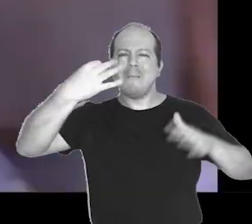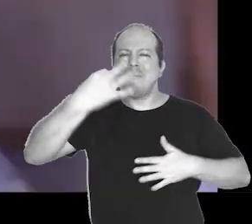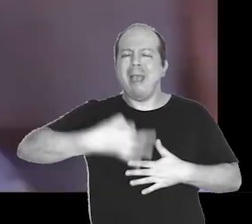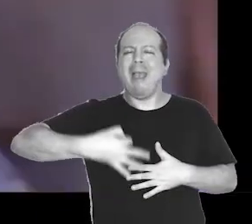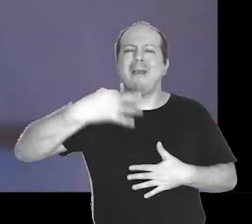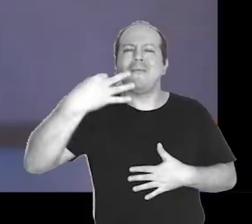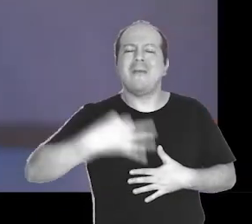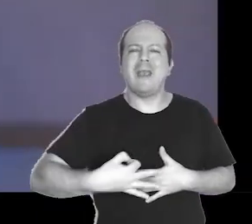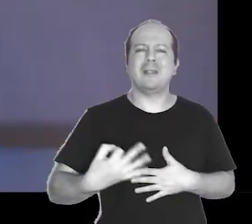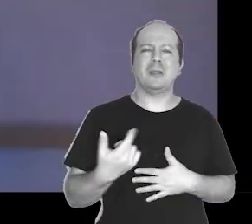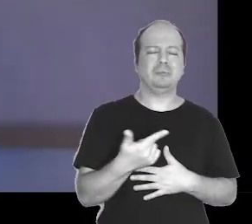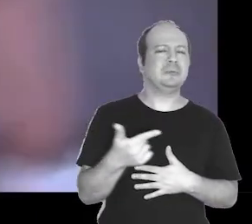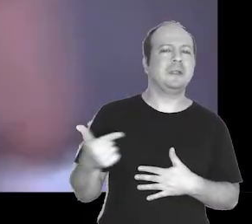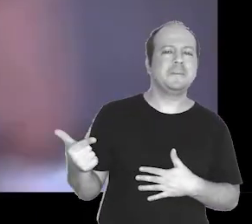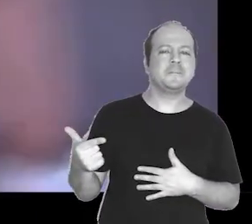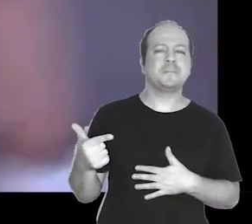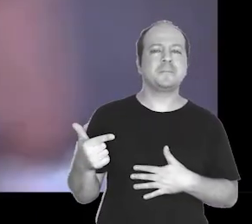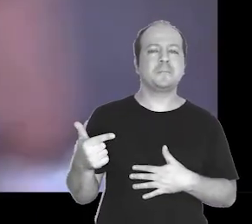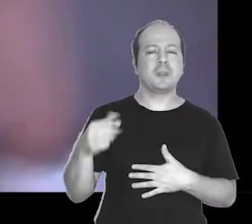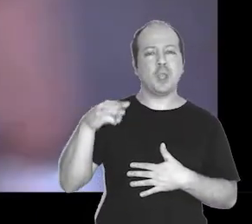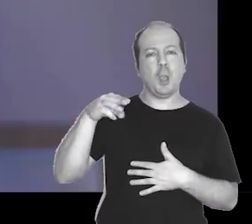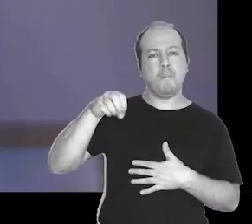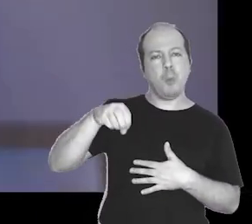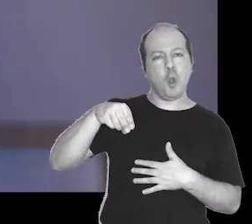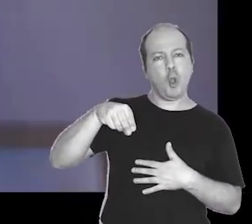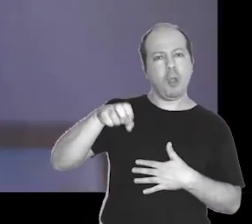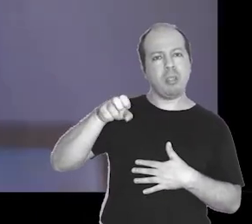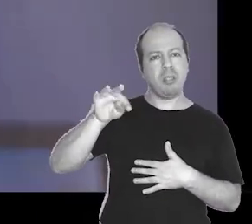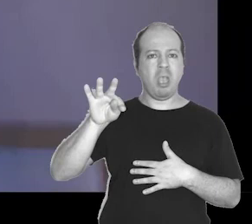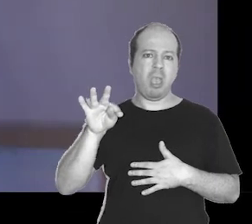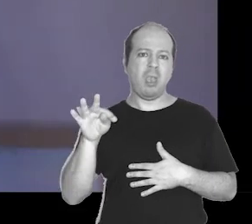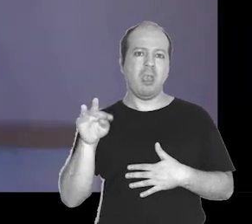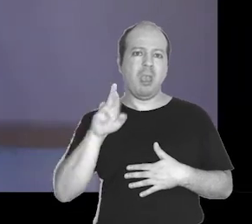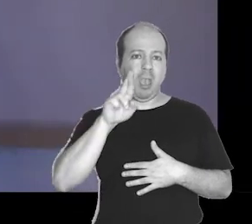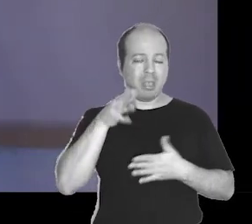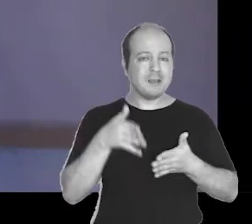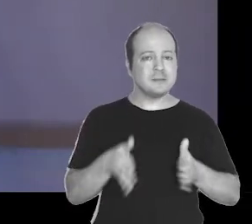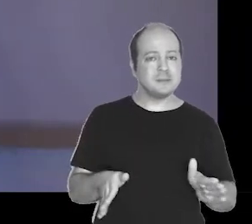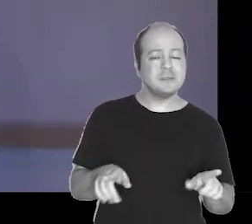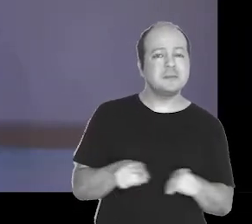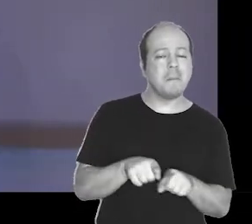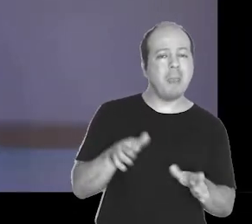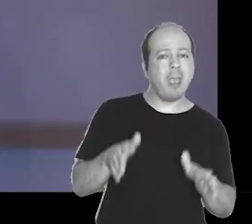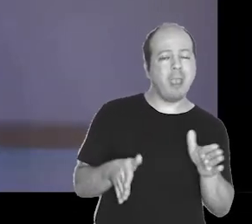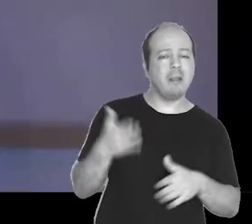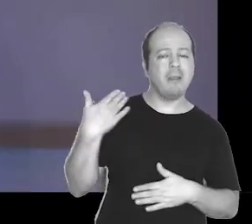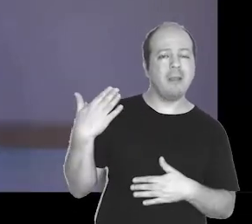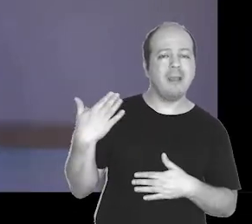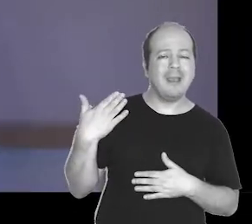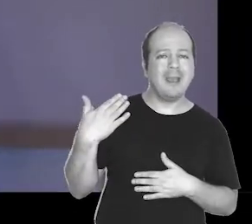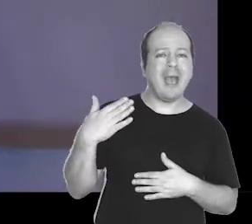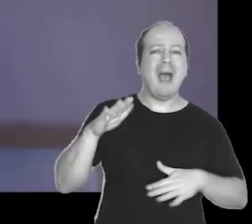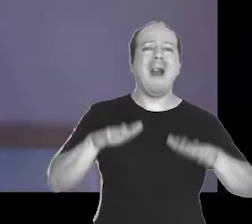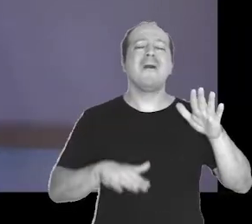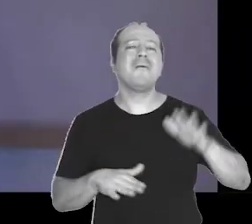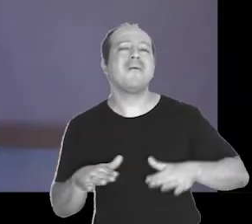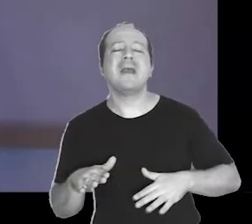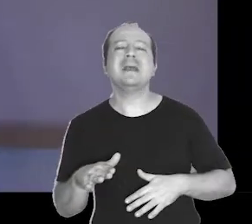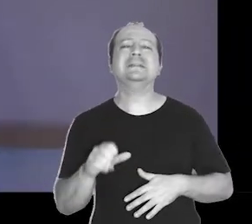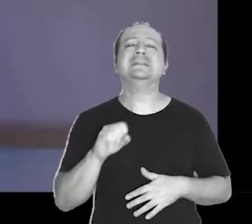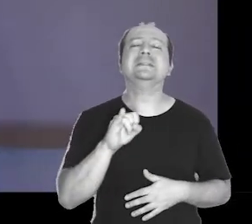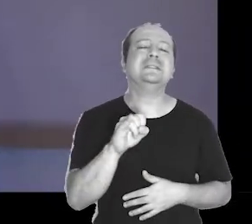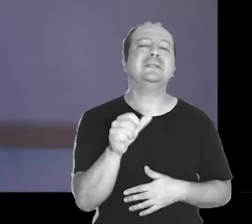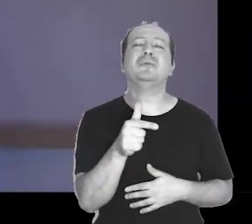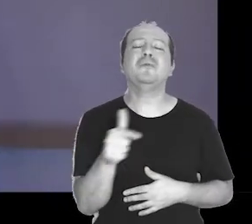perfeitas. Um Monet renascentista, quem sabe até se não fui